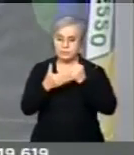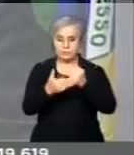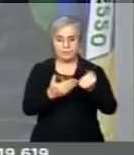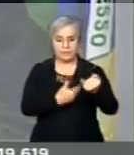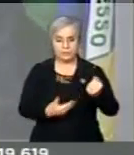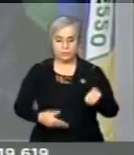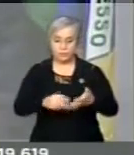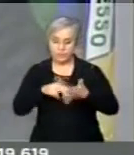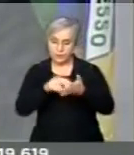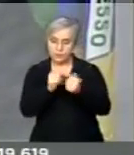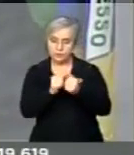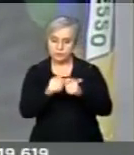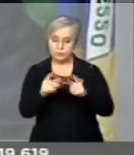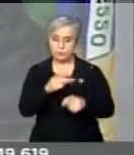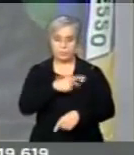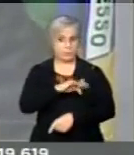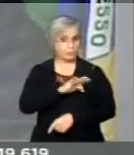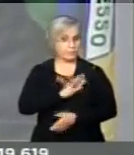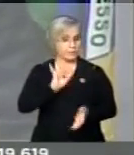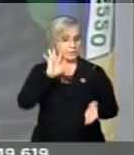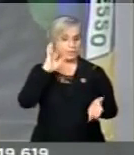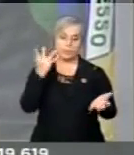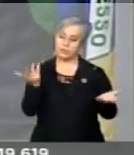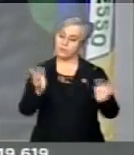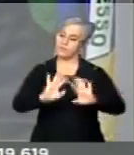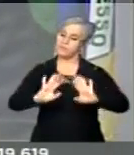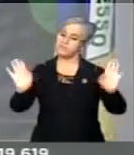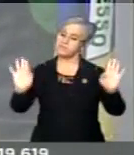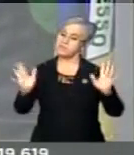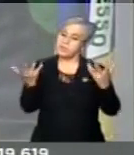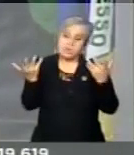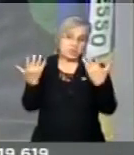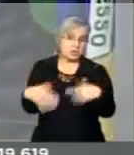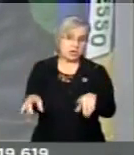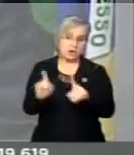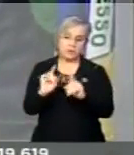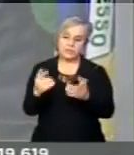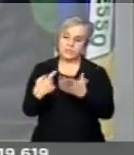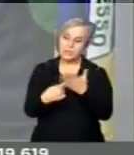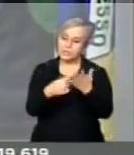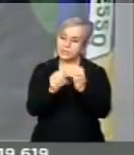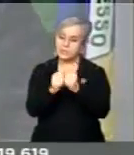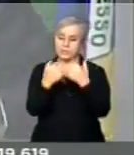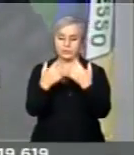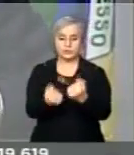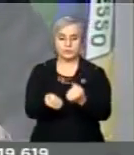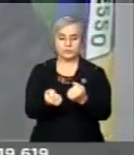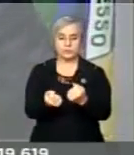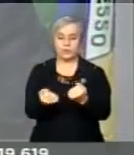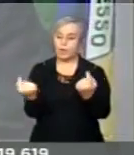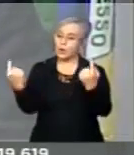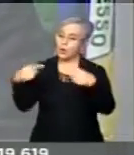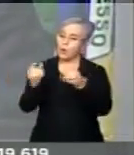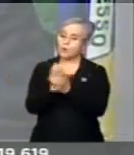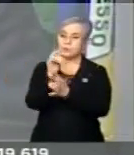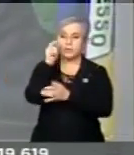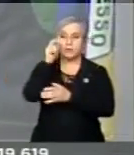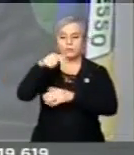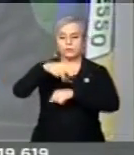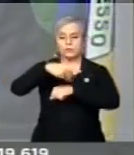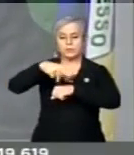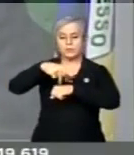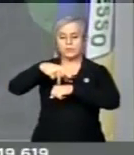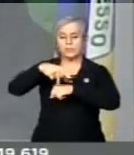Nordeste. O PT tomou sua posição, preferiu não fazer o acordo e não fazer o entendimento, preferiu ficar contra os interesses do